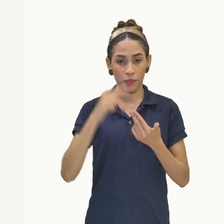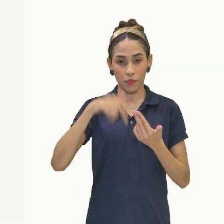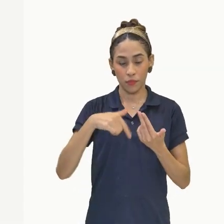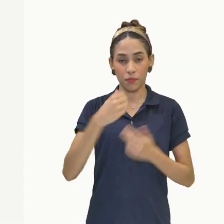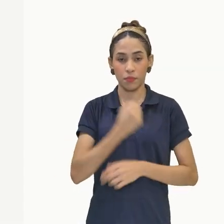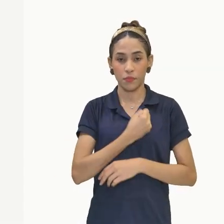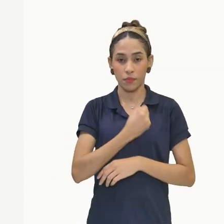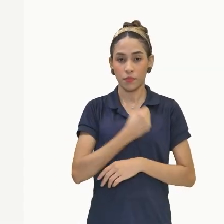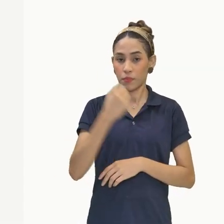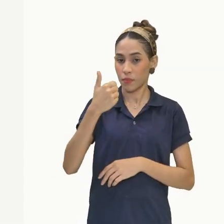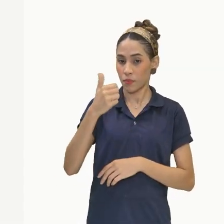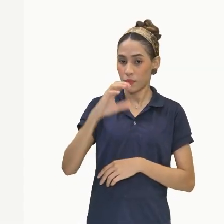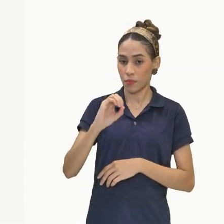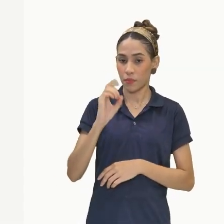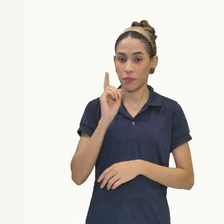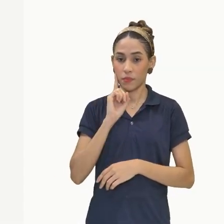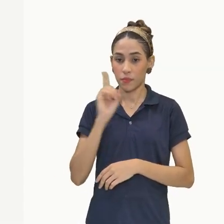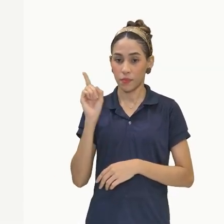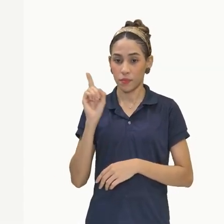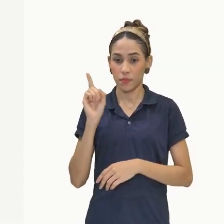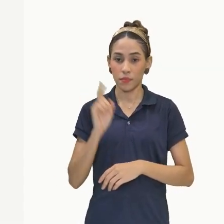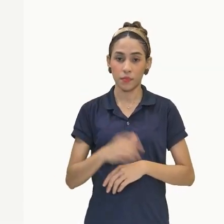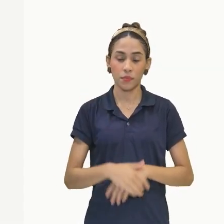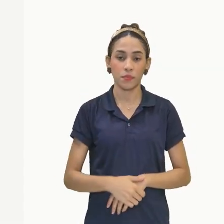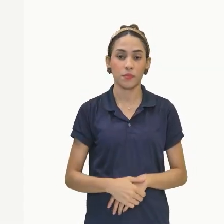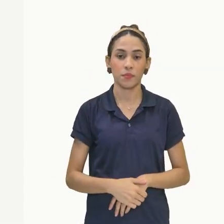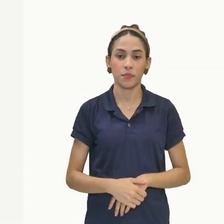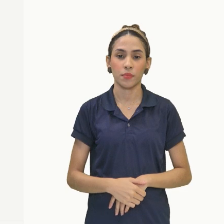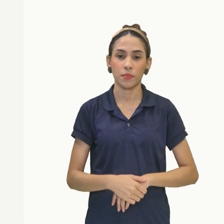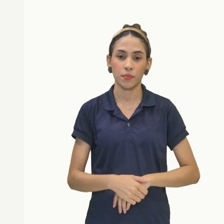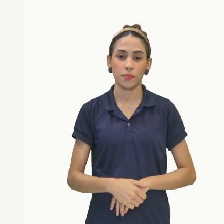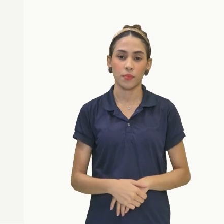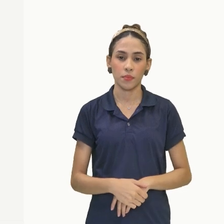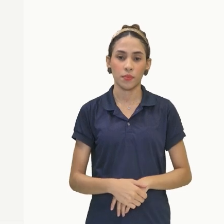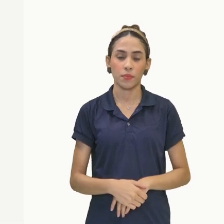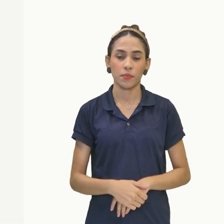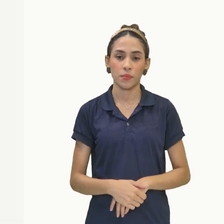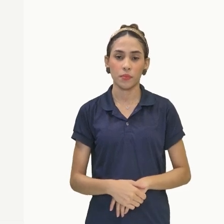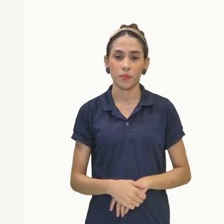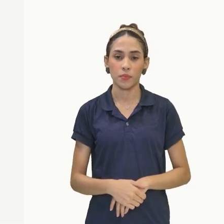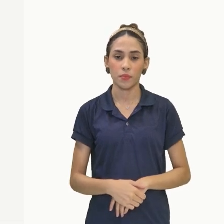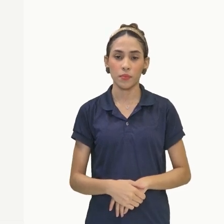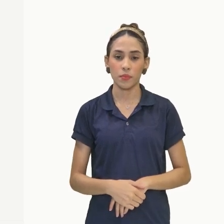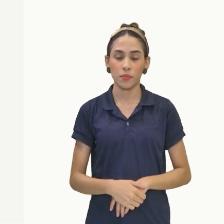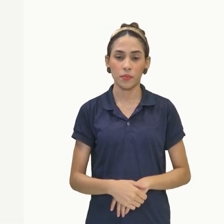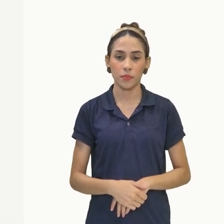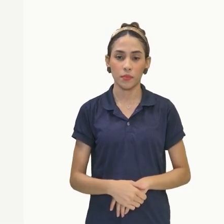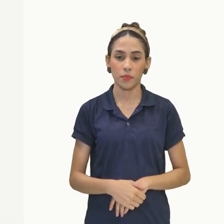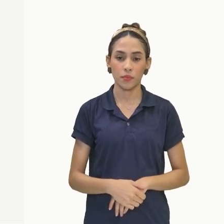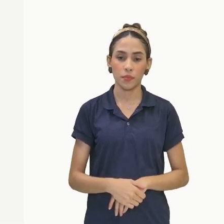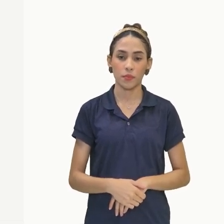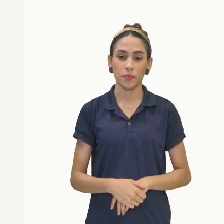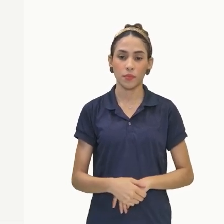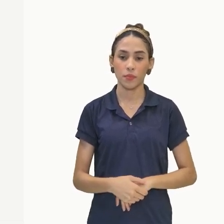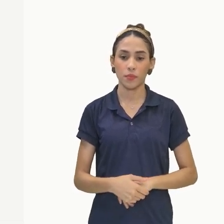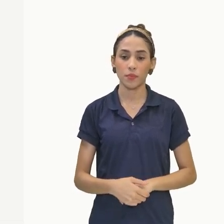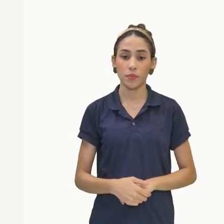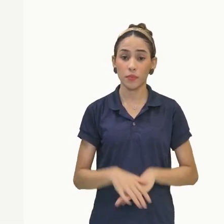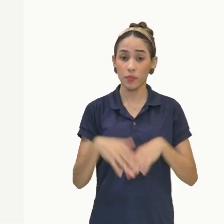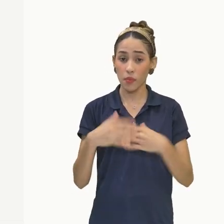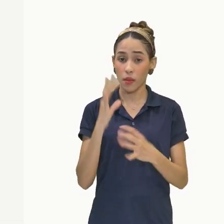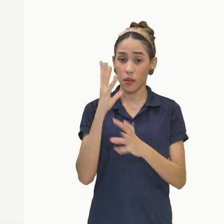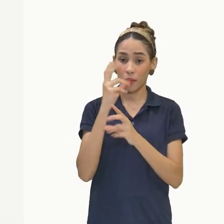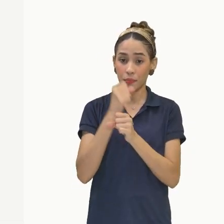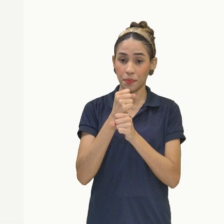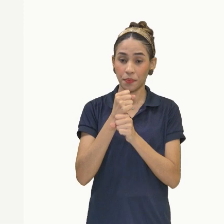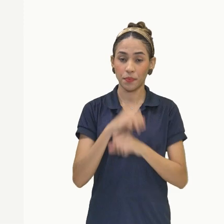ó, na solução. O 10 está aqui, o valor da corrente elétrica, é o I. E aí a gente resolve a